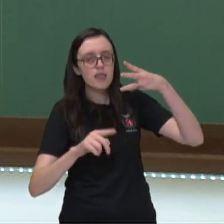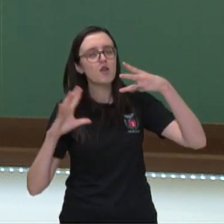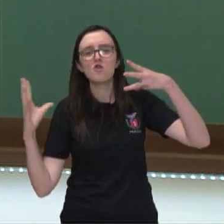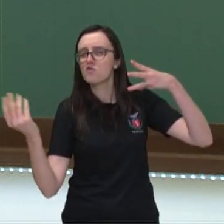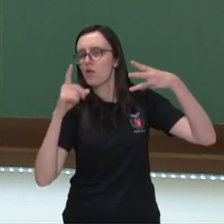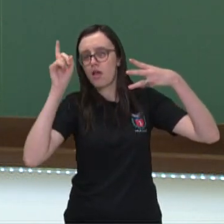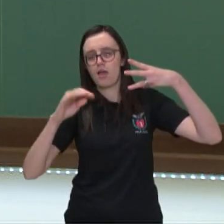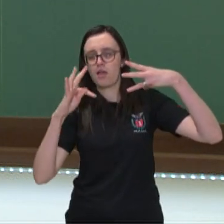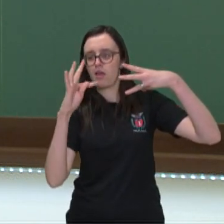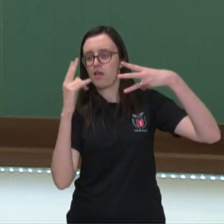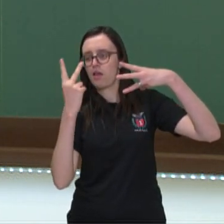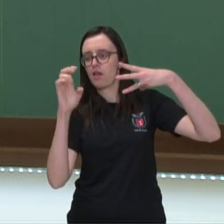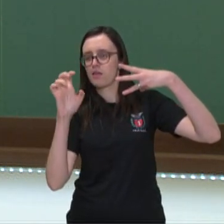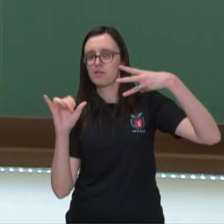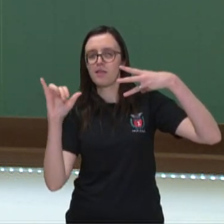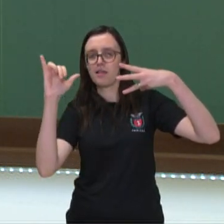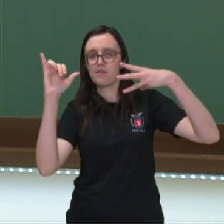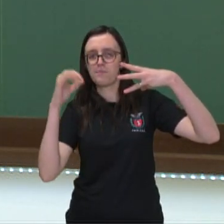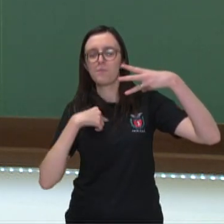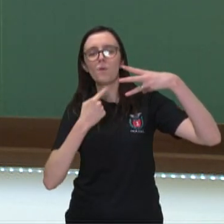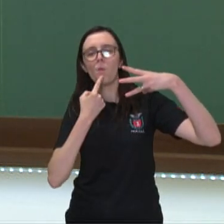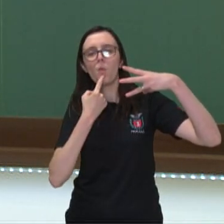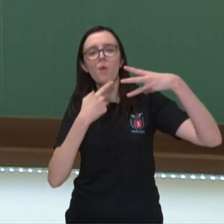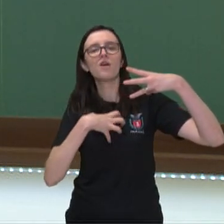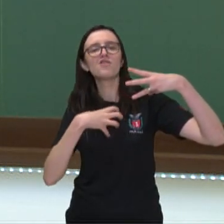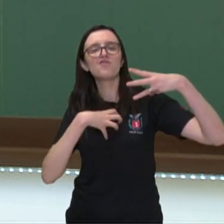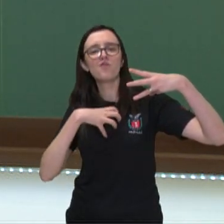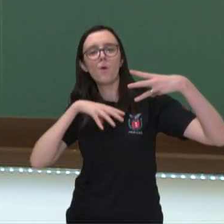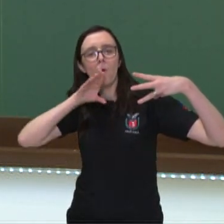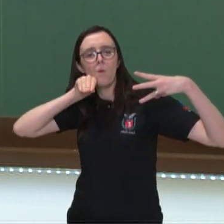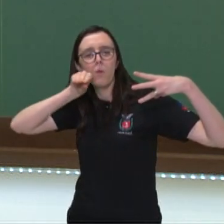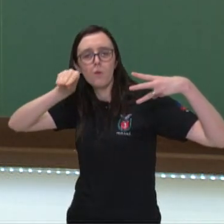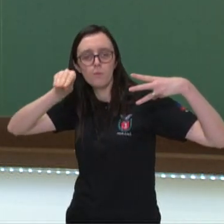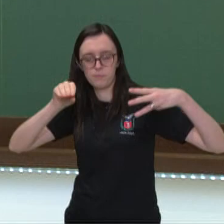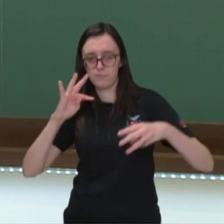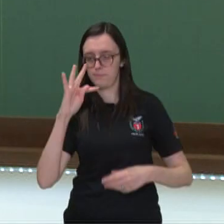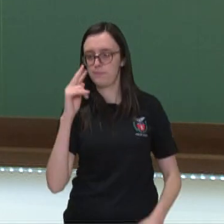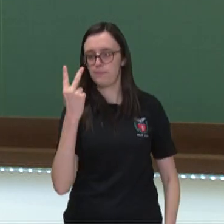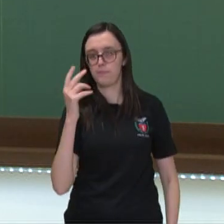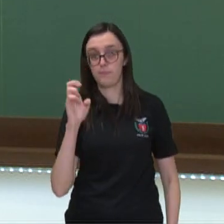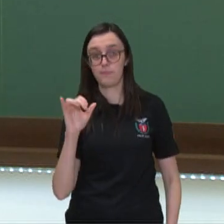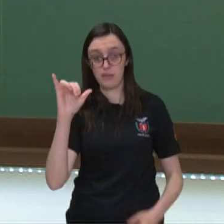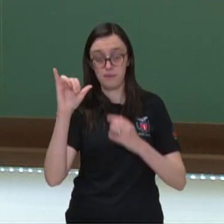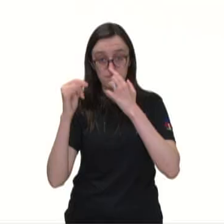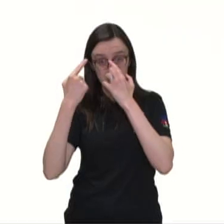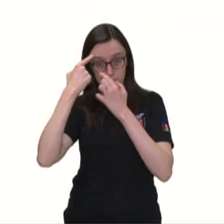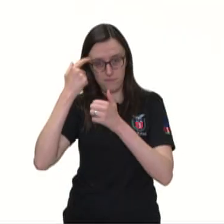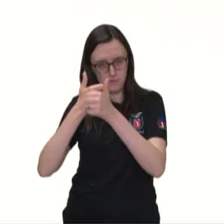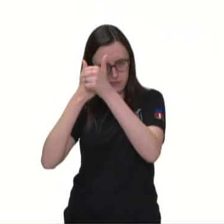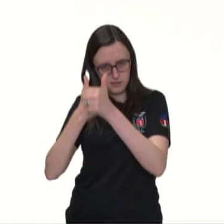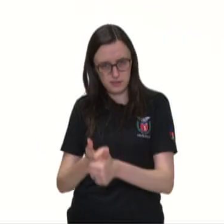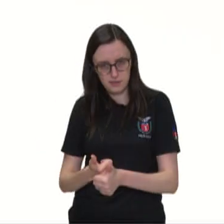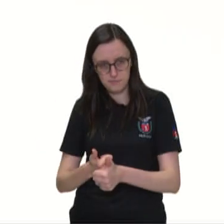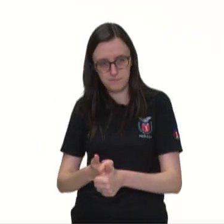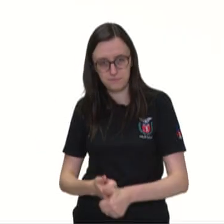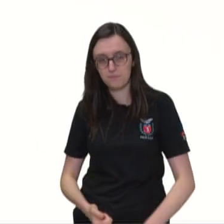they. Aquela linguinha lá no dente, é they, ok? Então repete aí comigo.